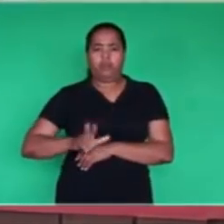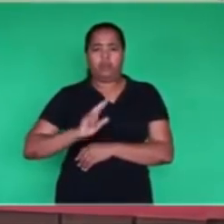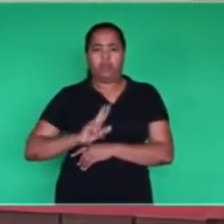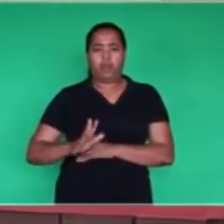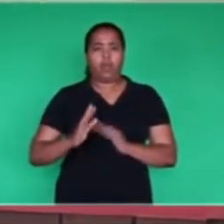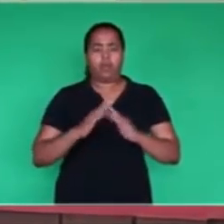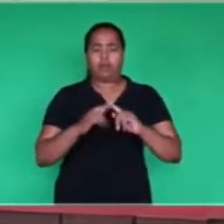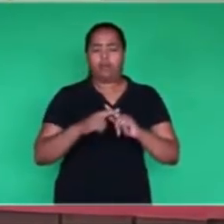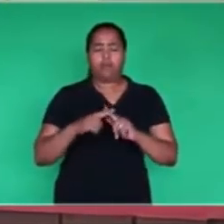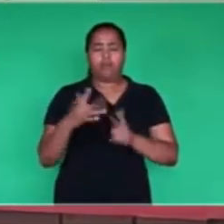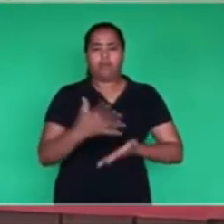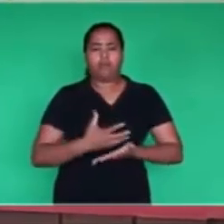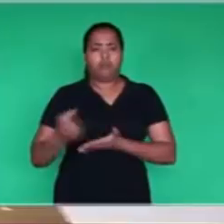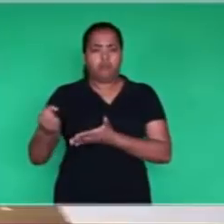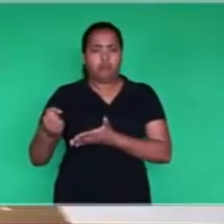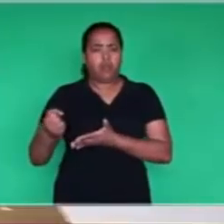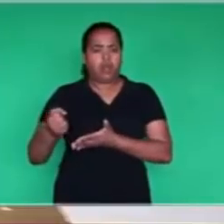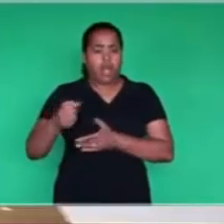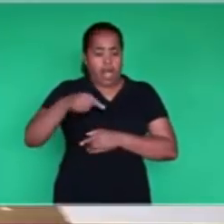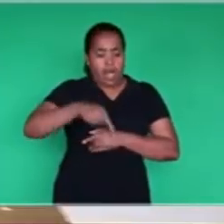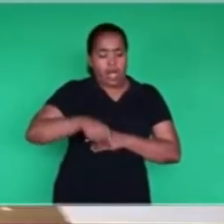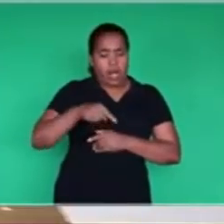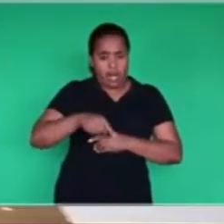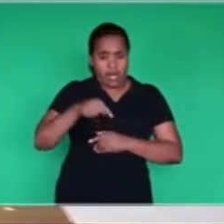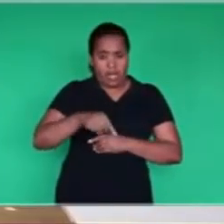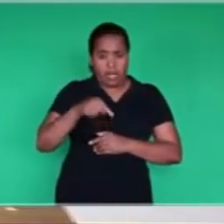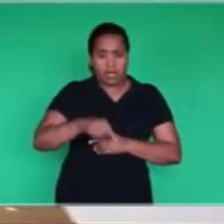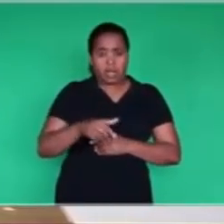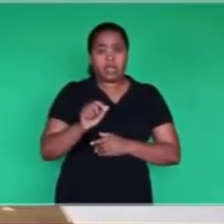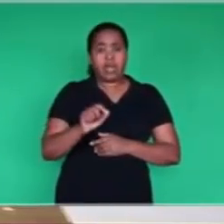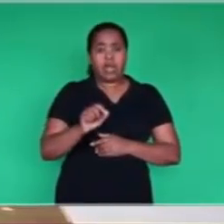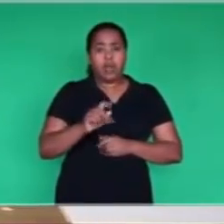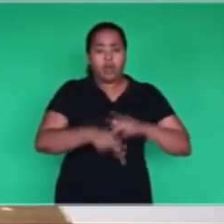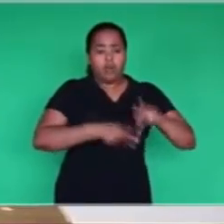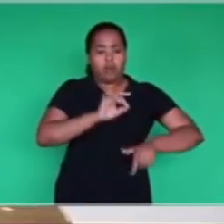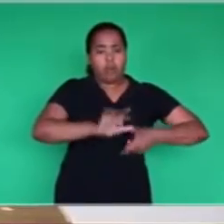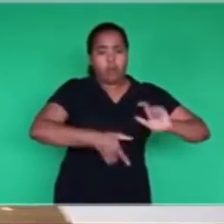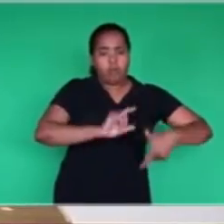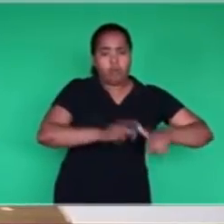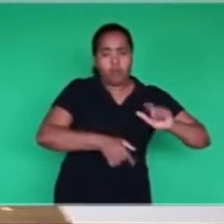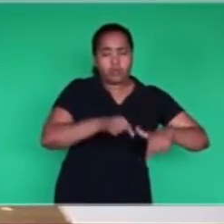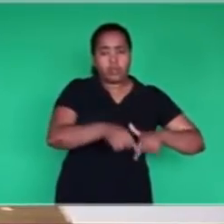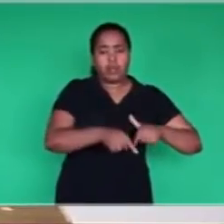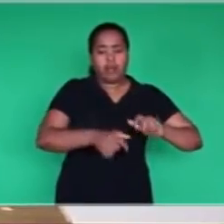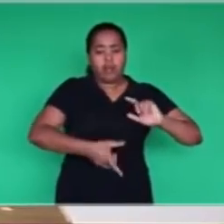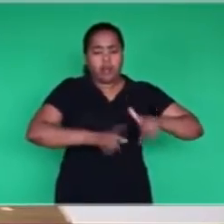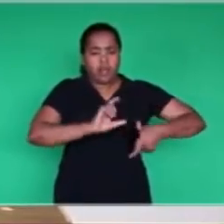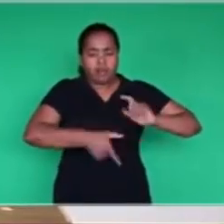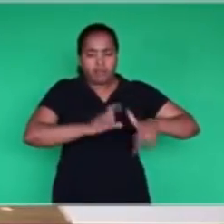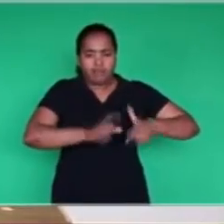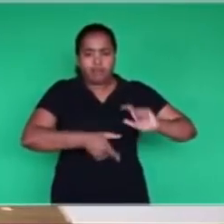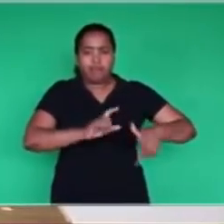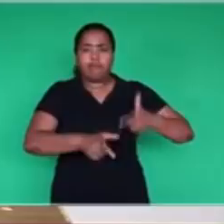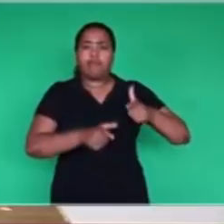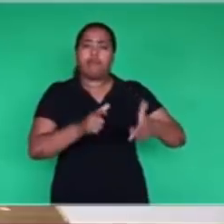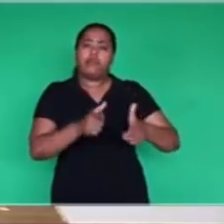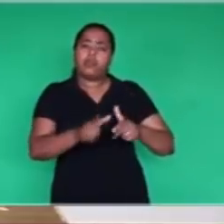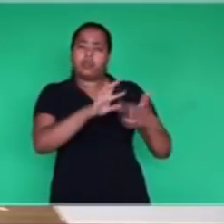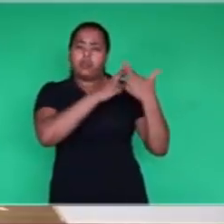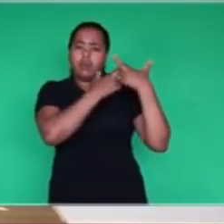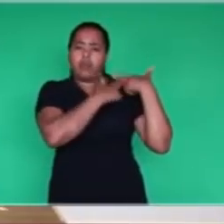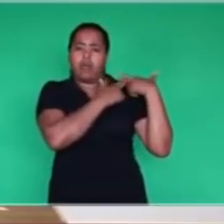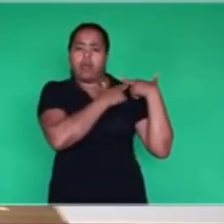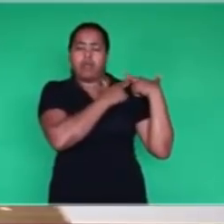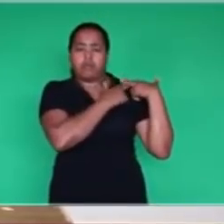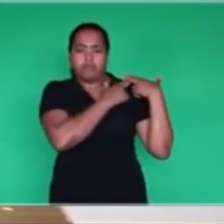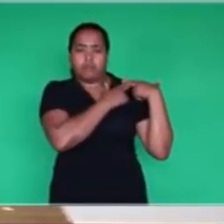embora, a igreja não vai estar aqui, quem vai estar aqui é Israel, e Israel vai ter a